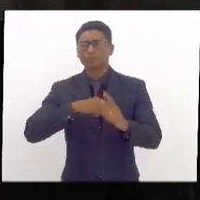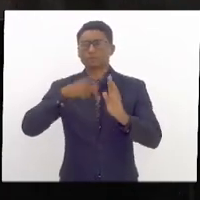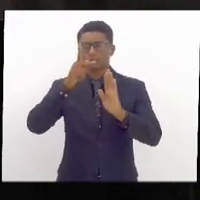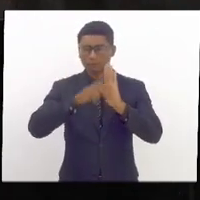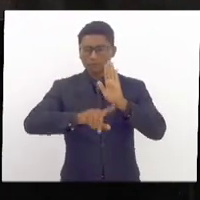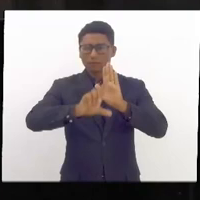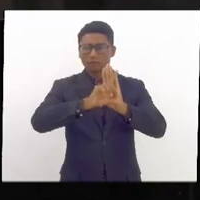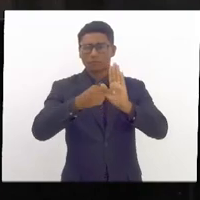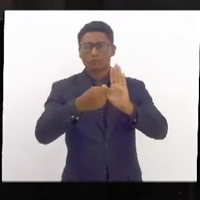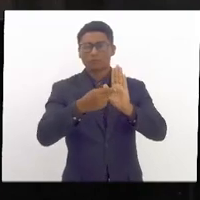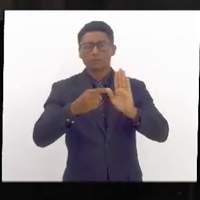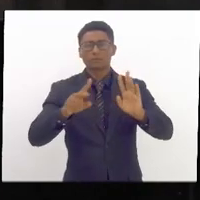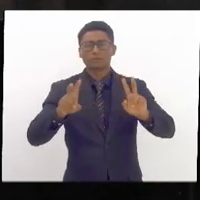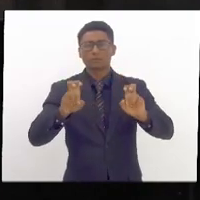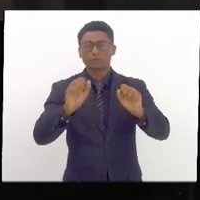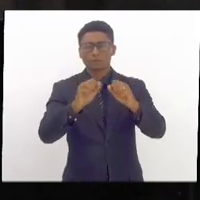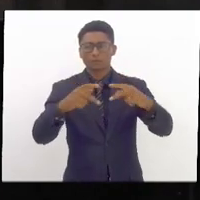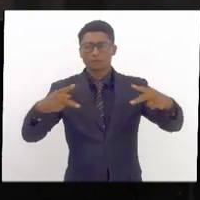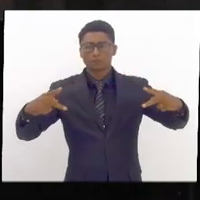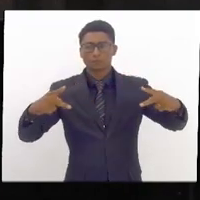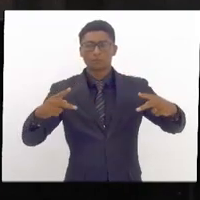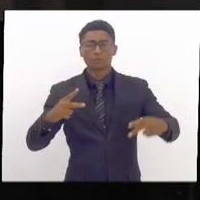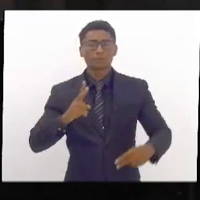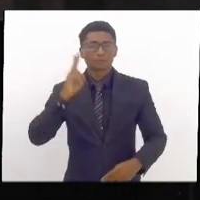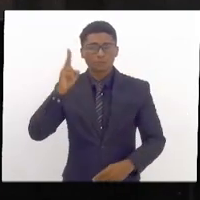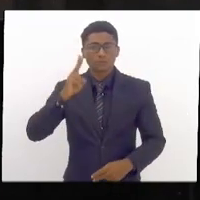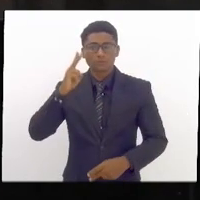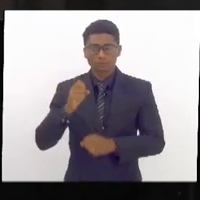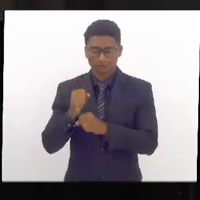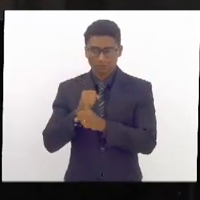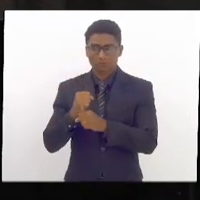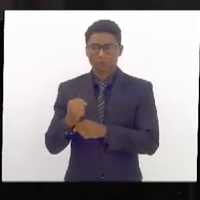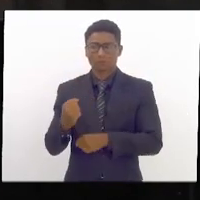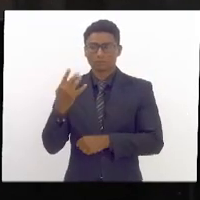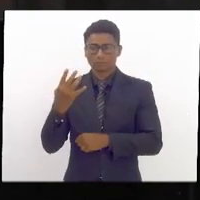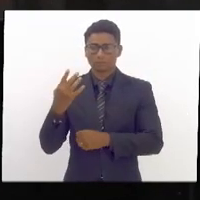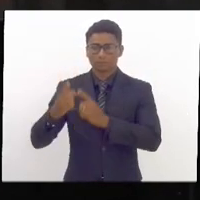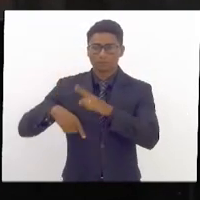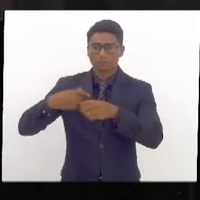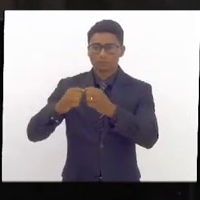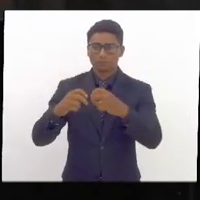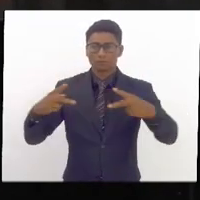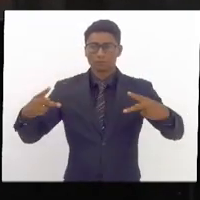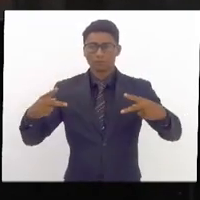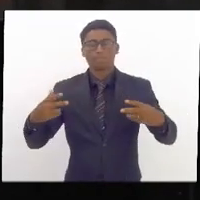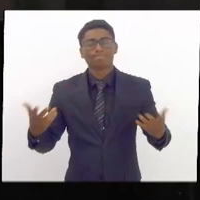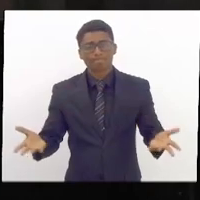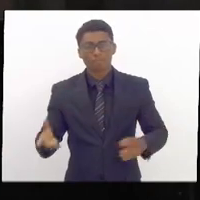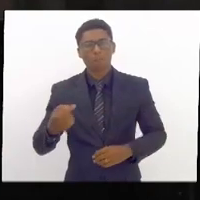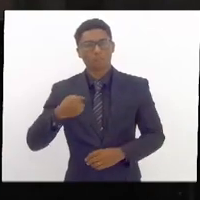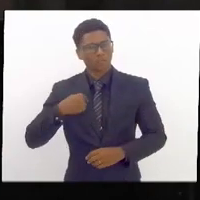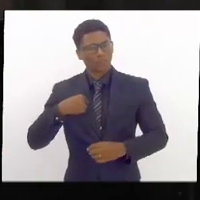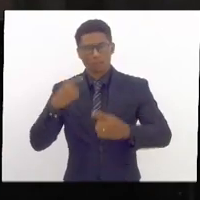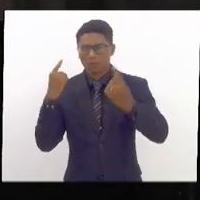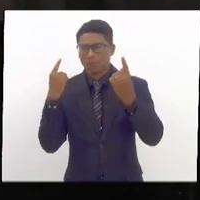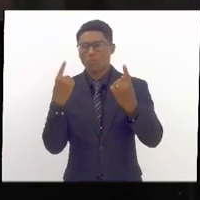aos vereadores após 4 anos de mandato. E é claro que eu fui